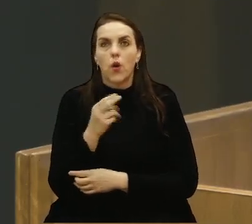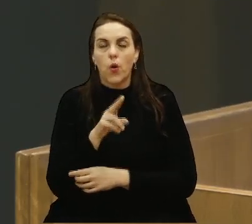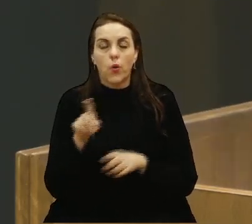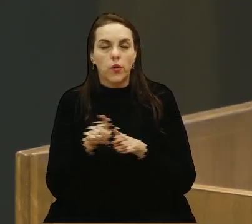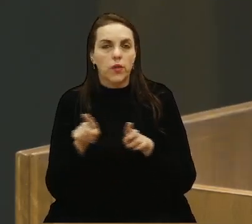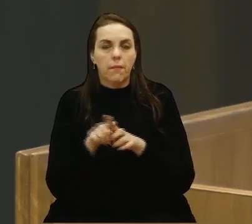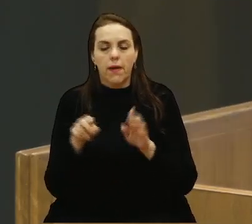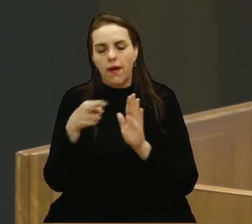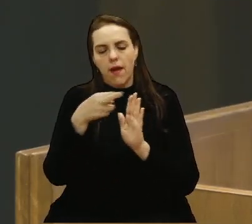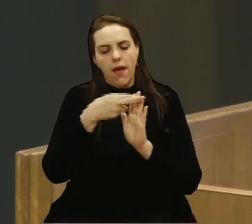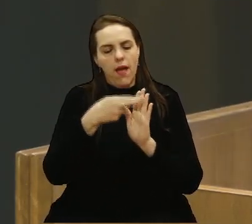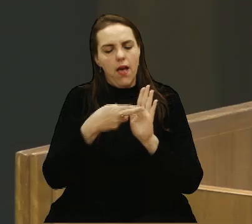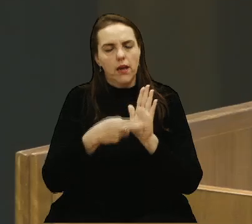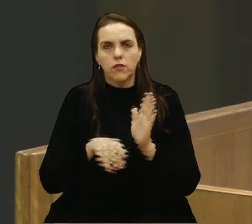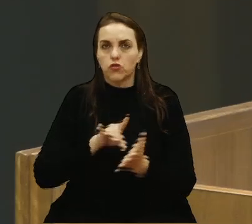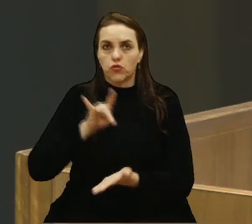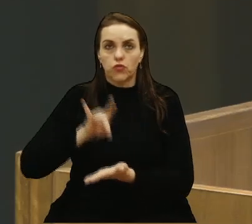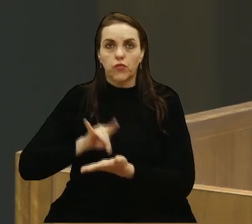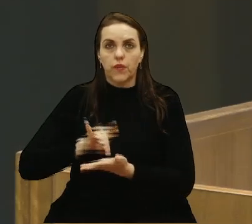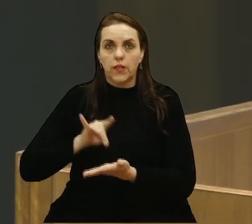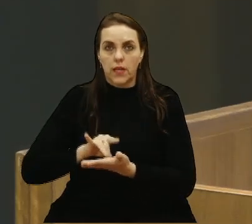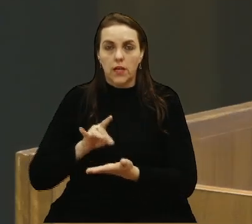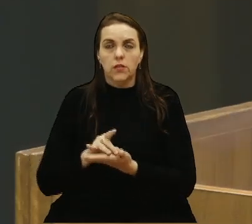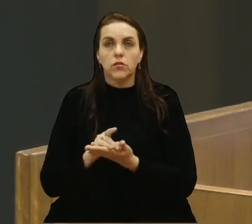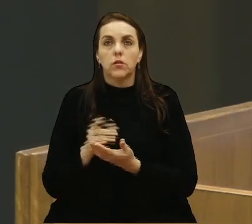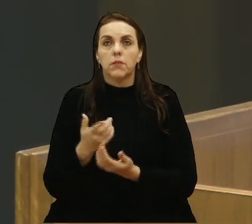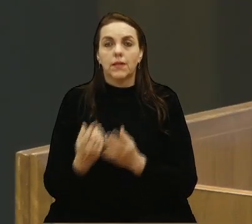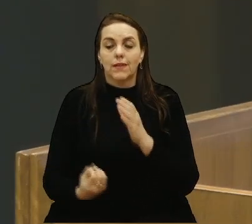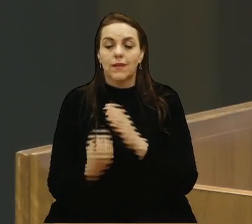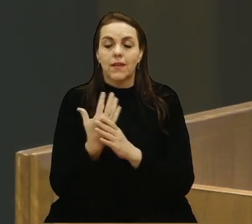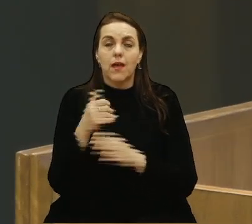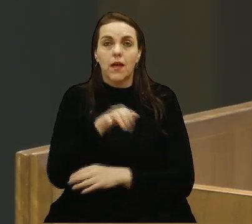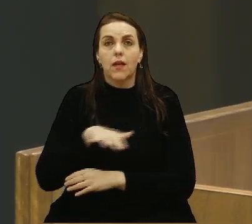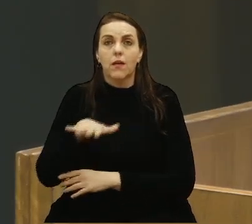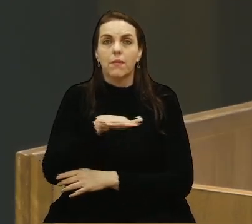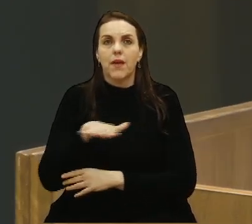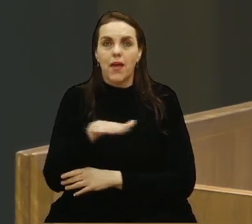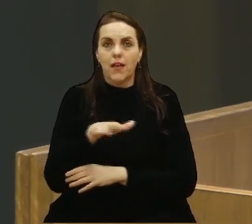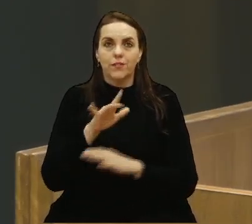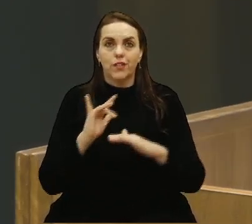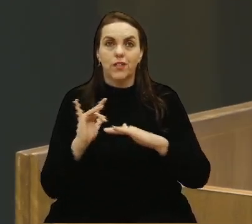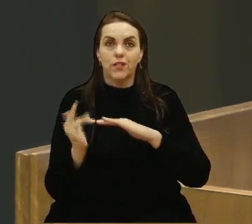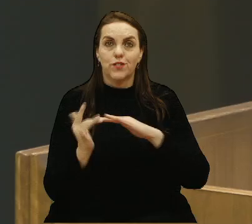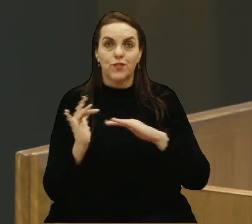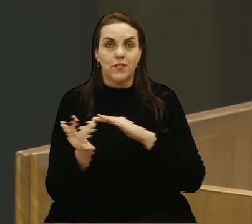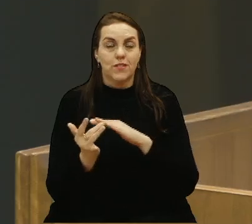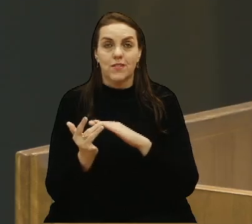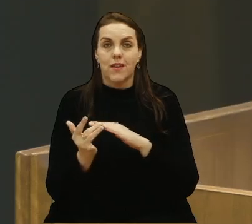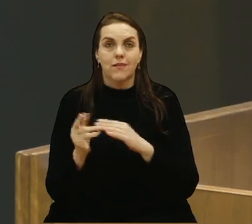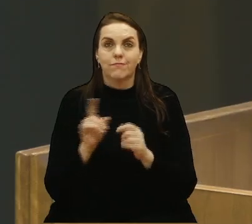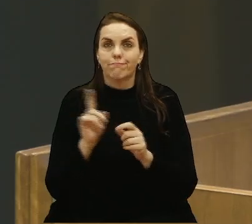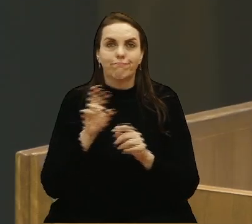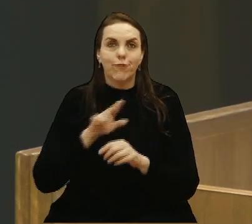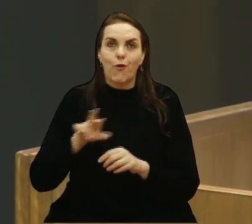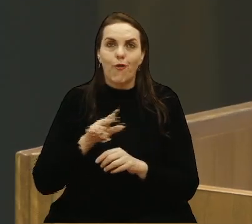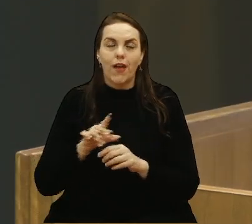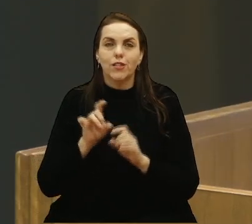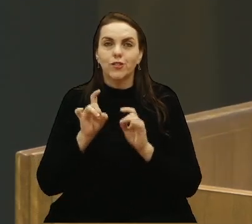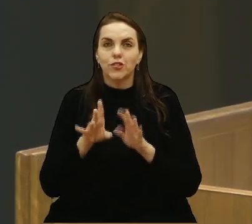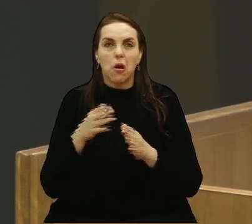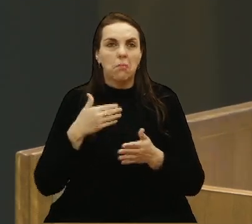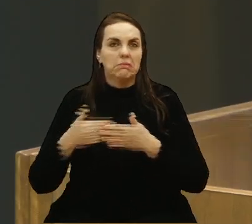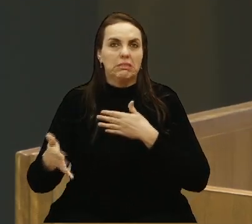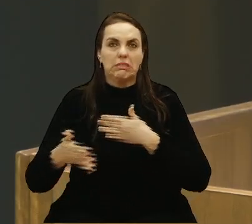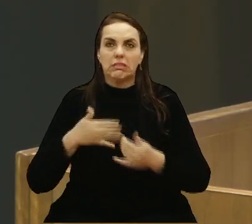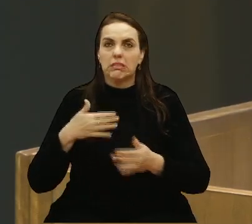criar regras efetivas, para que a gente crie um ambiente que as redes sociais não sejam terra de